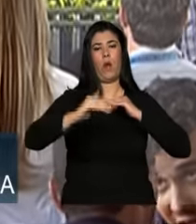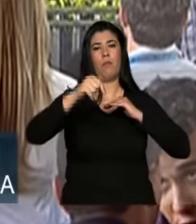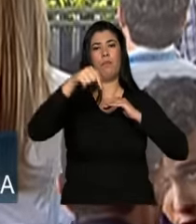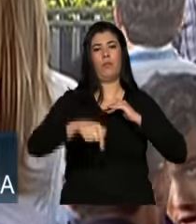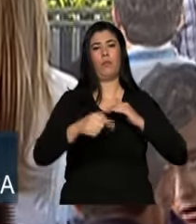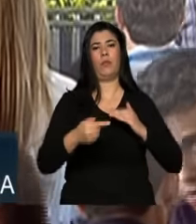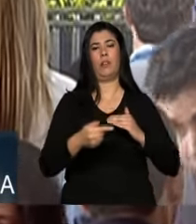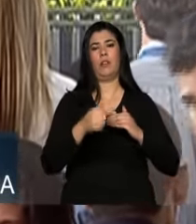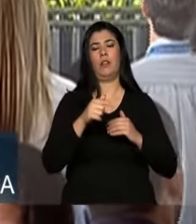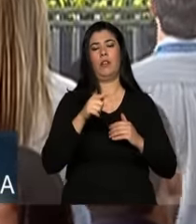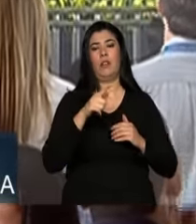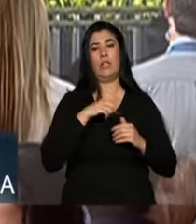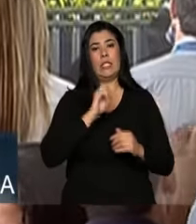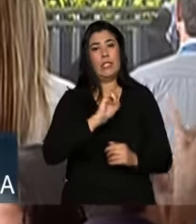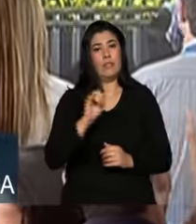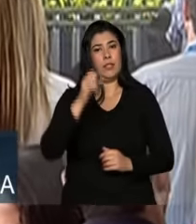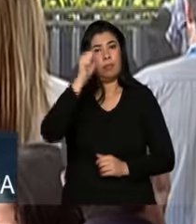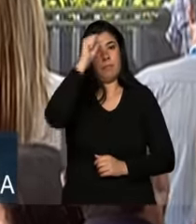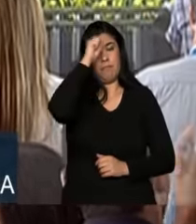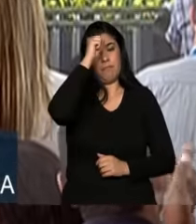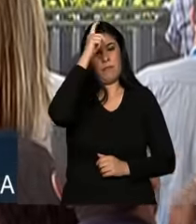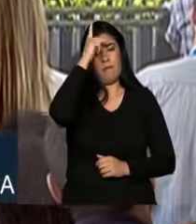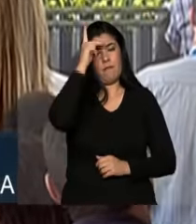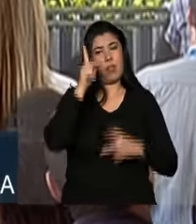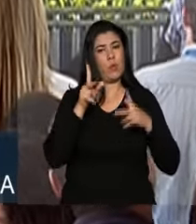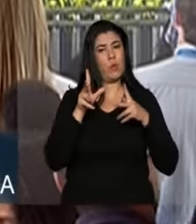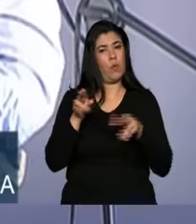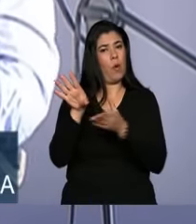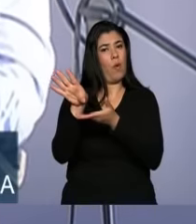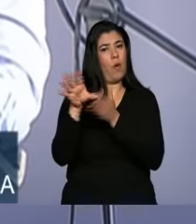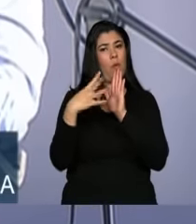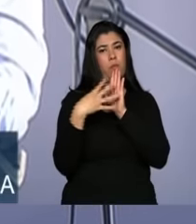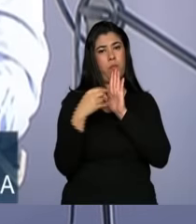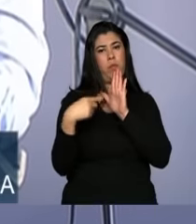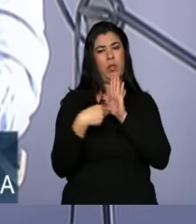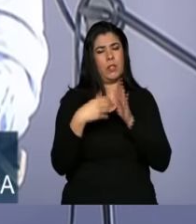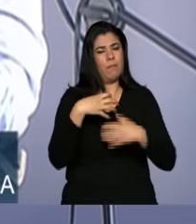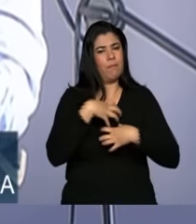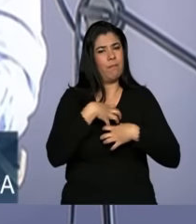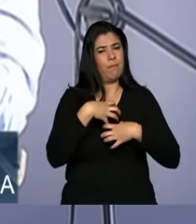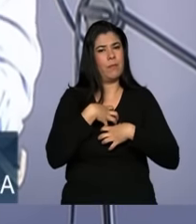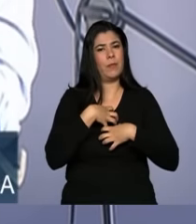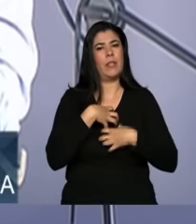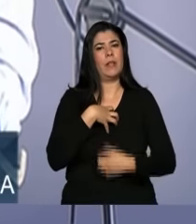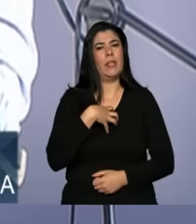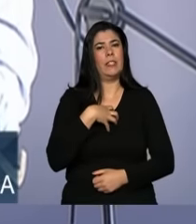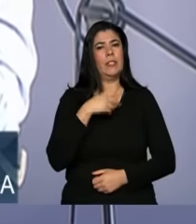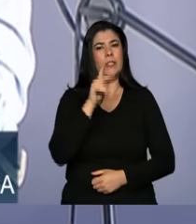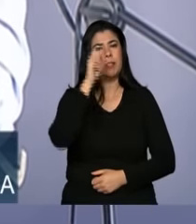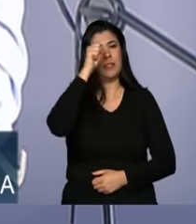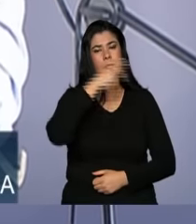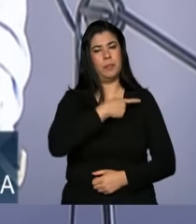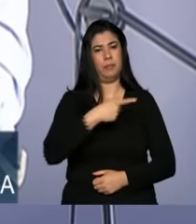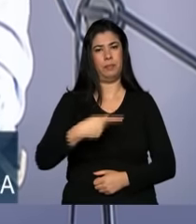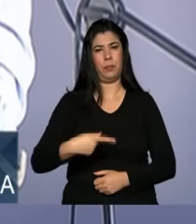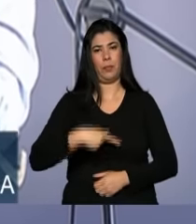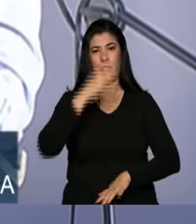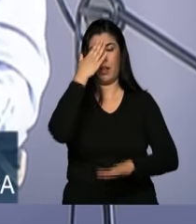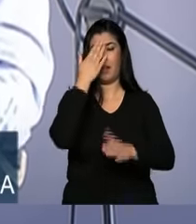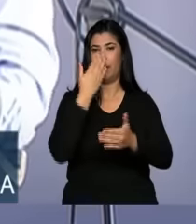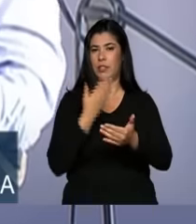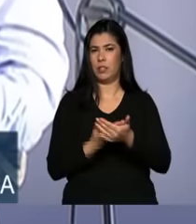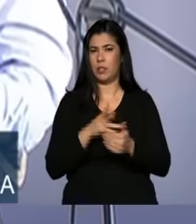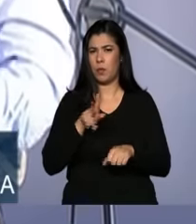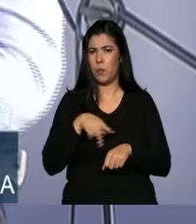prefeito tem a mesma sensibilidade da presidenta e acha, tem a convicção que esse país não vai